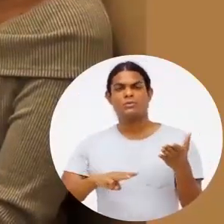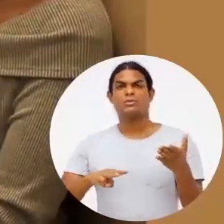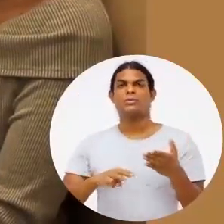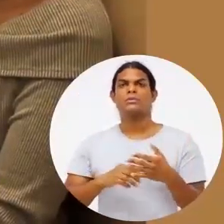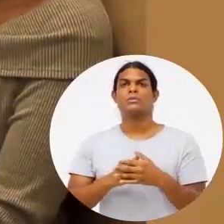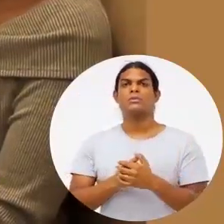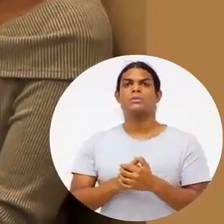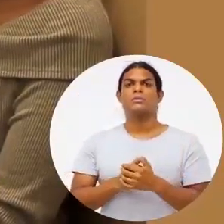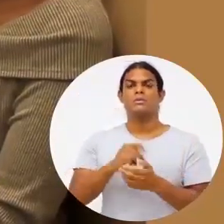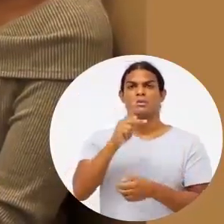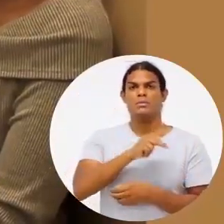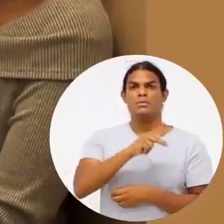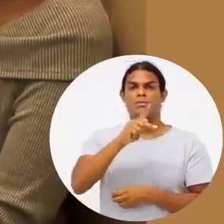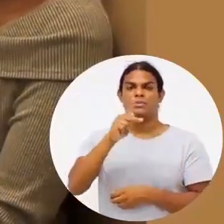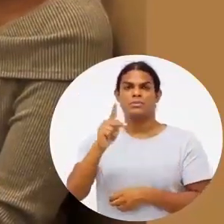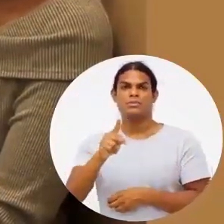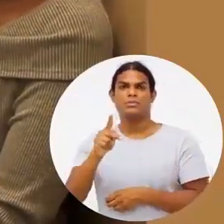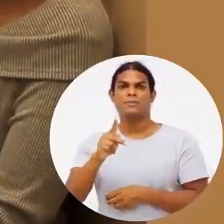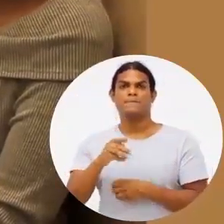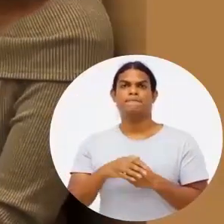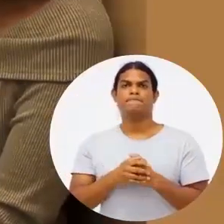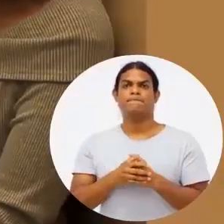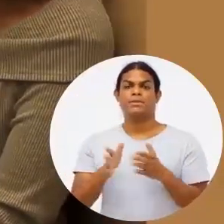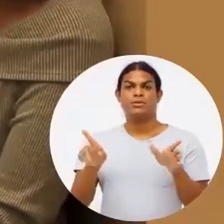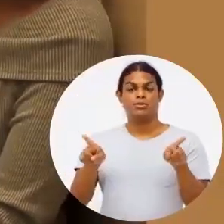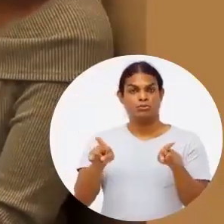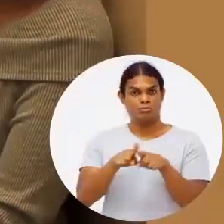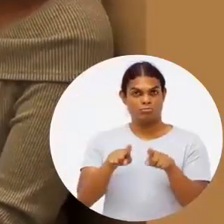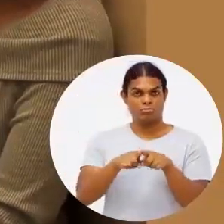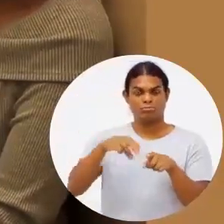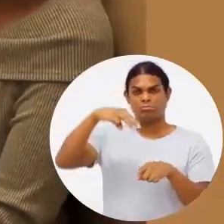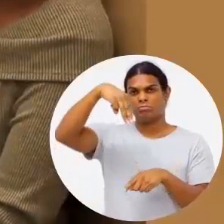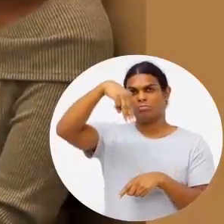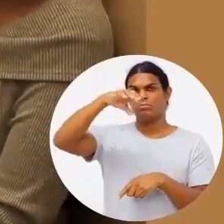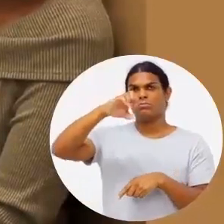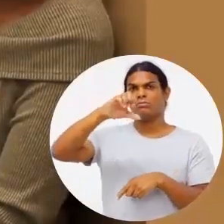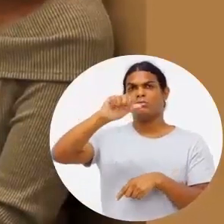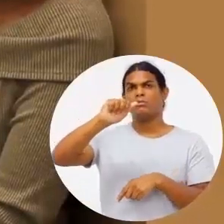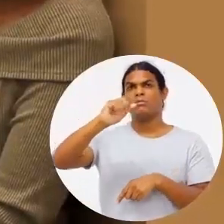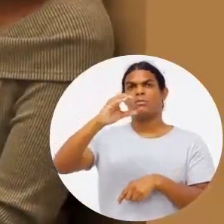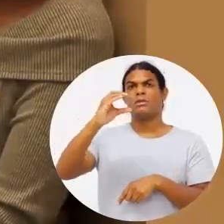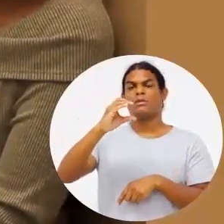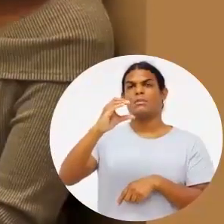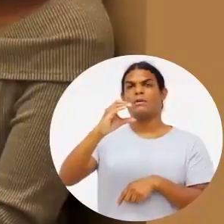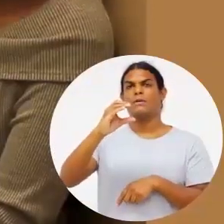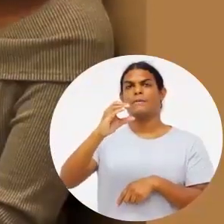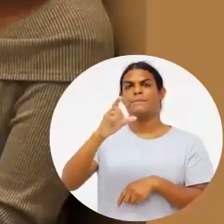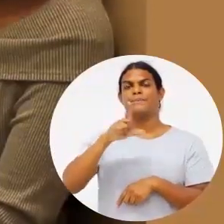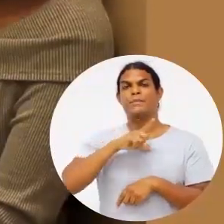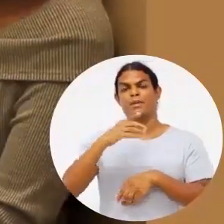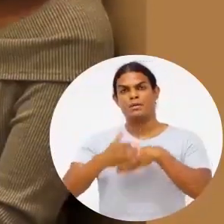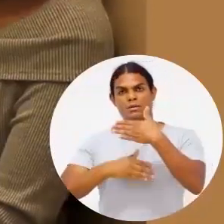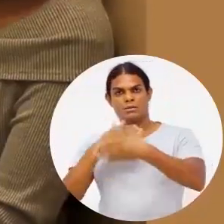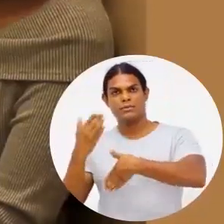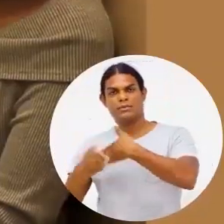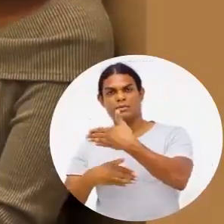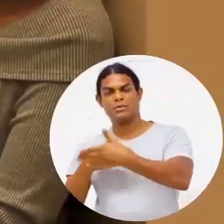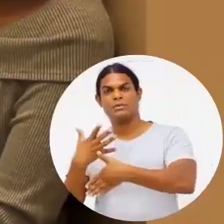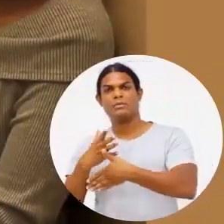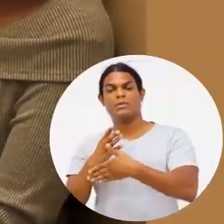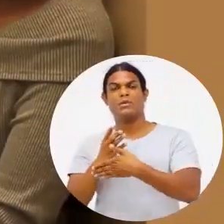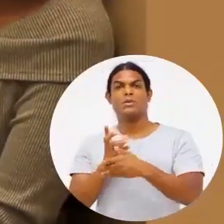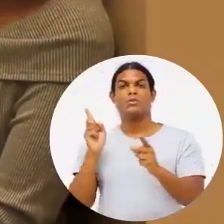da metodologia da professora Hermínia Taianese com a MEAC, né, que é a minha metodologia, para que a gente tenha um procedimento com foco